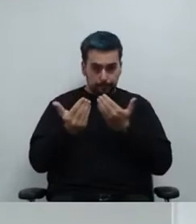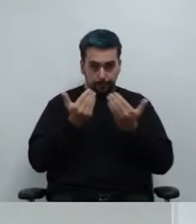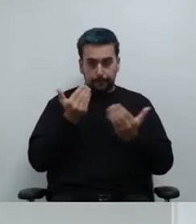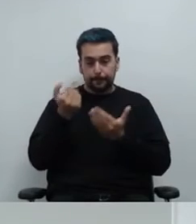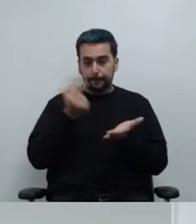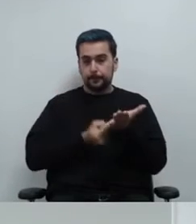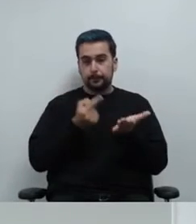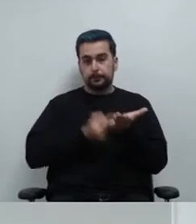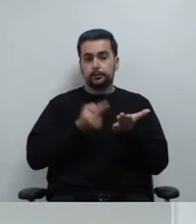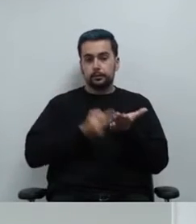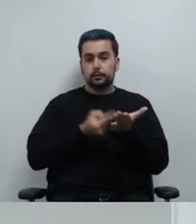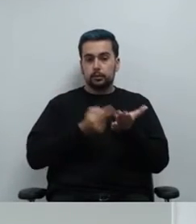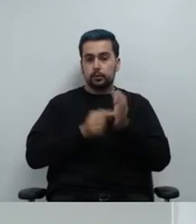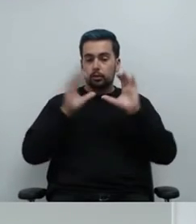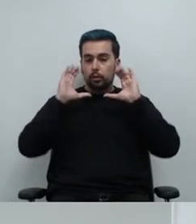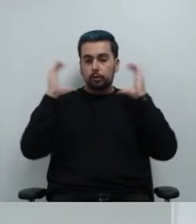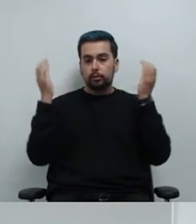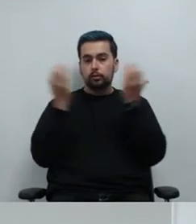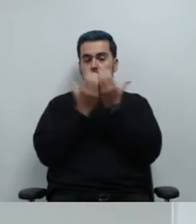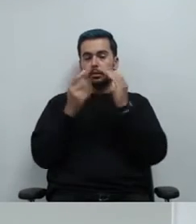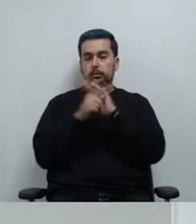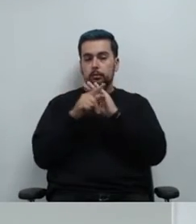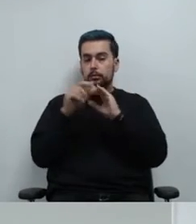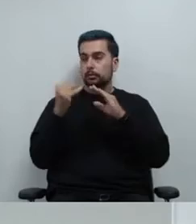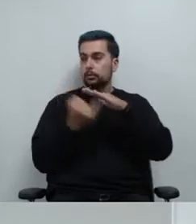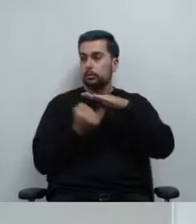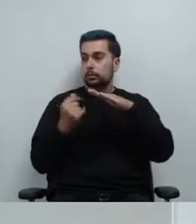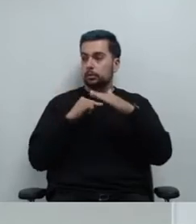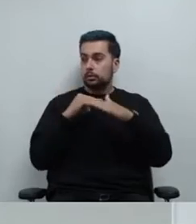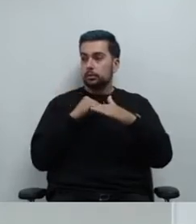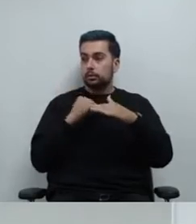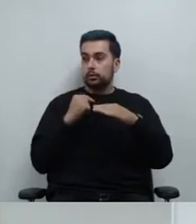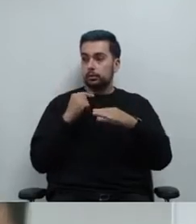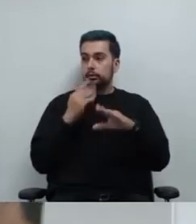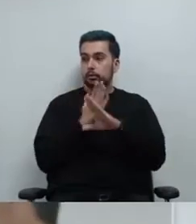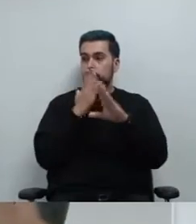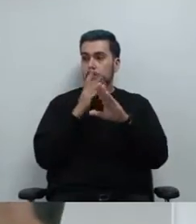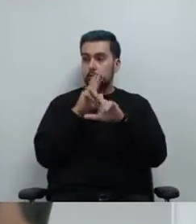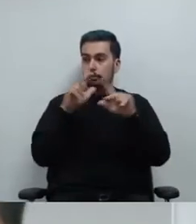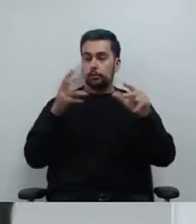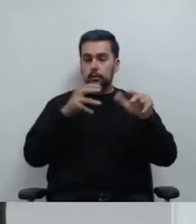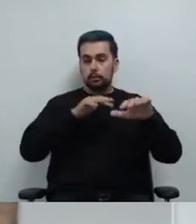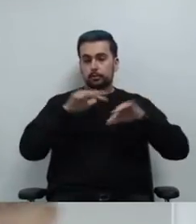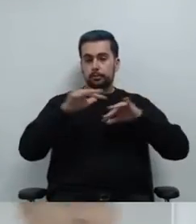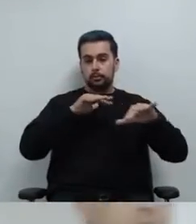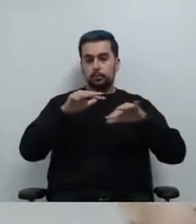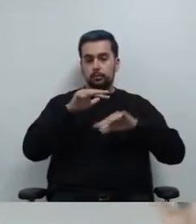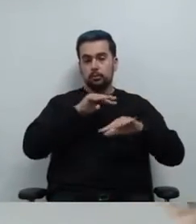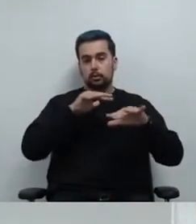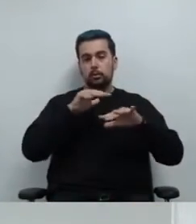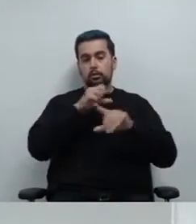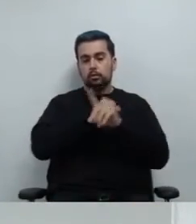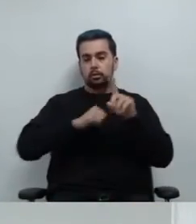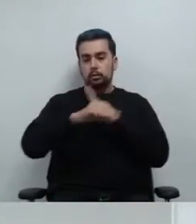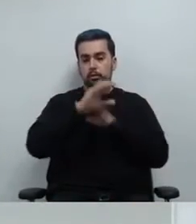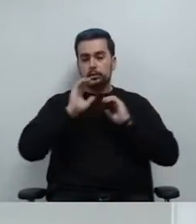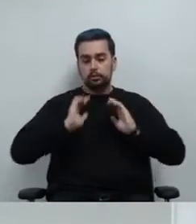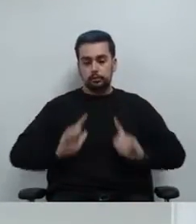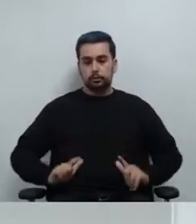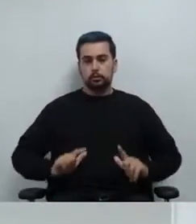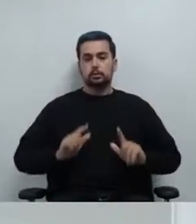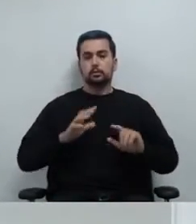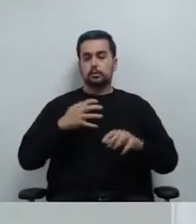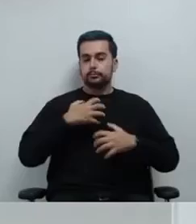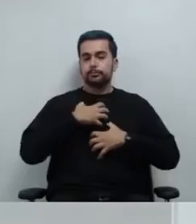sobre as propostas de conferência da instituição, a gente encontrou diversas manifestações da sociedade civil nesse sentido.